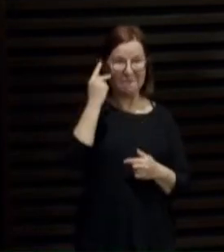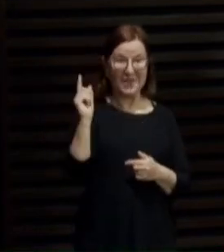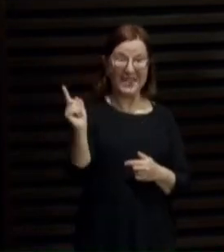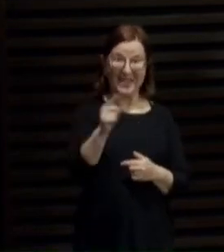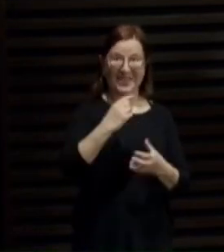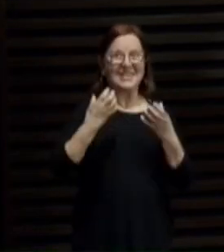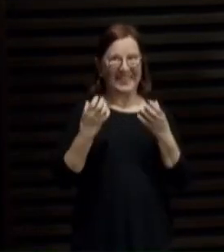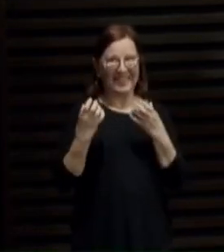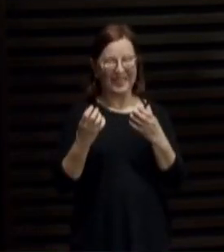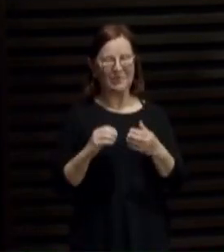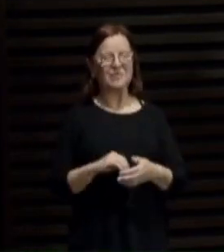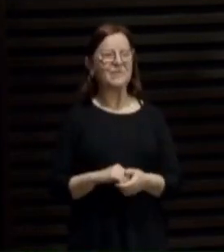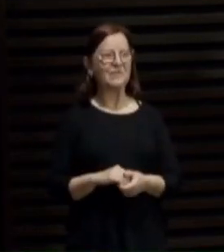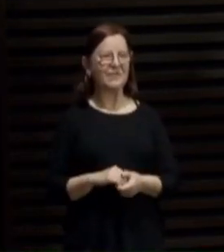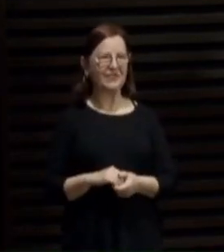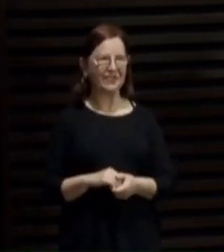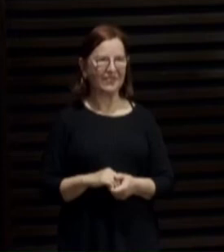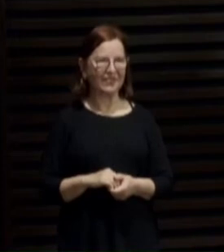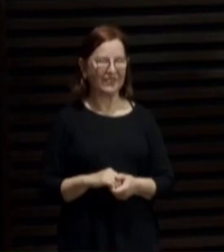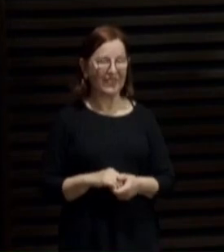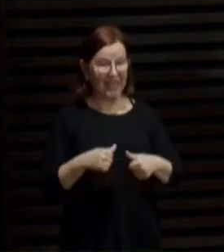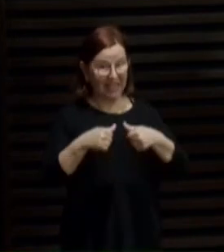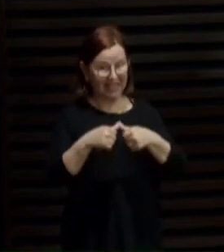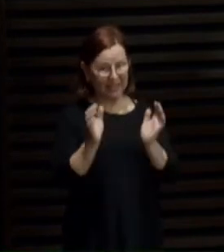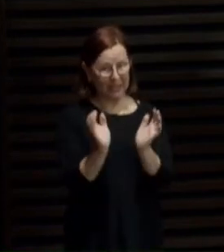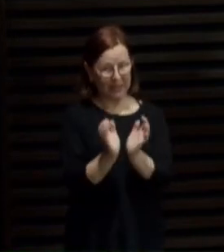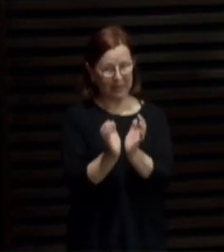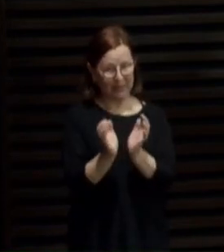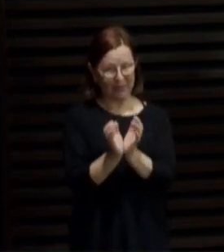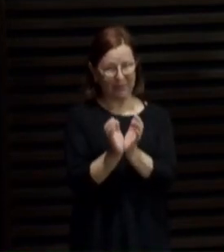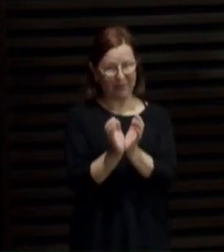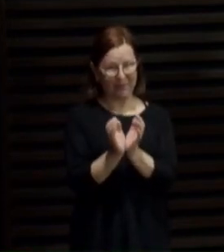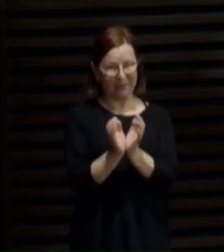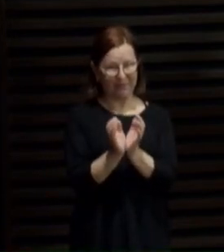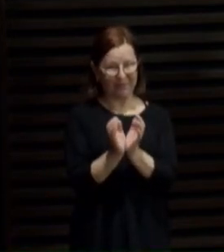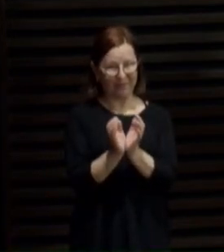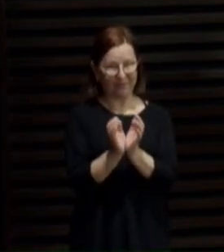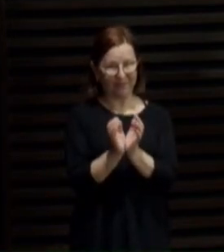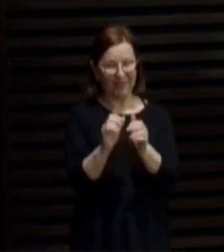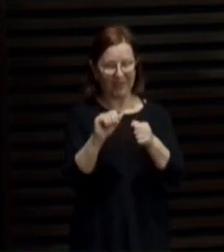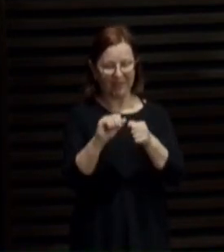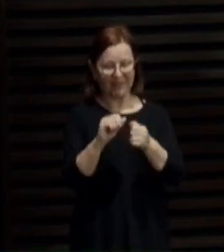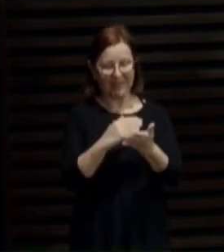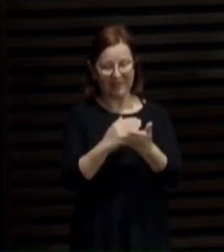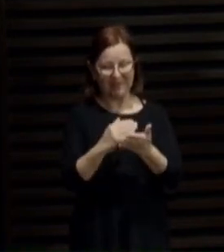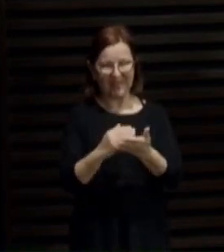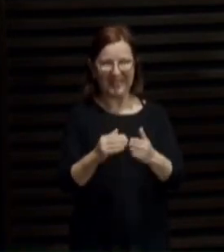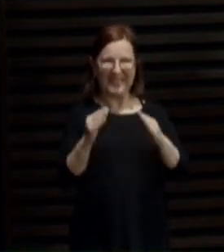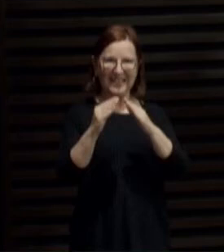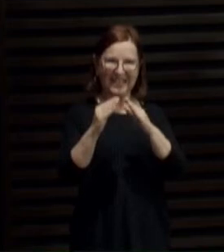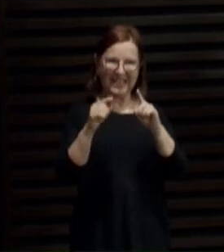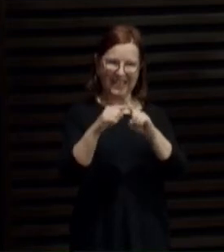quiséssemos. Então, essa turma é a turma que faz parte da igreja, é